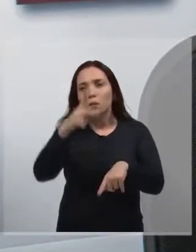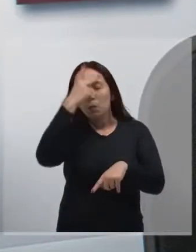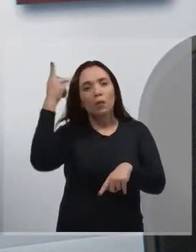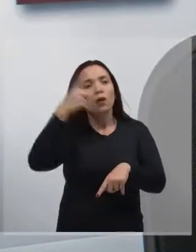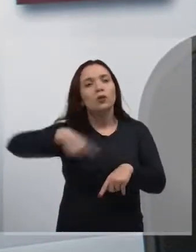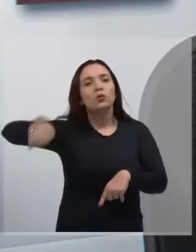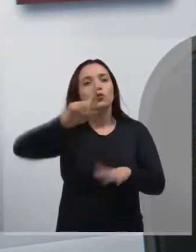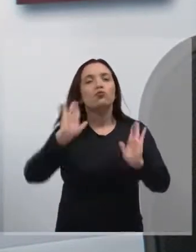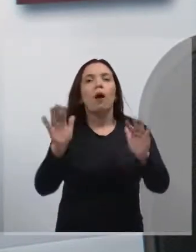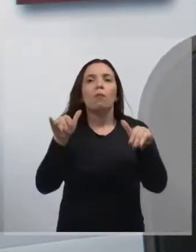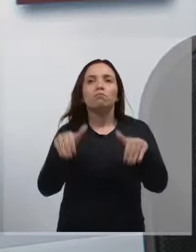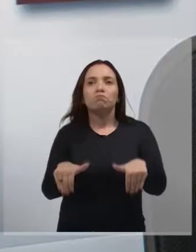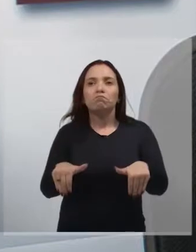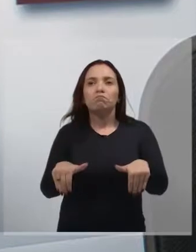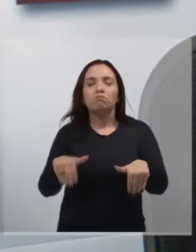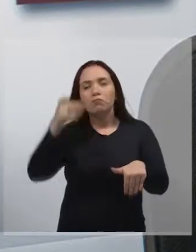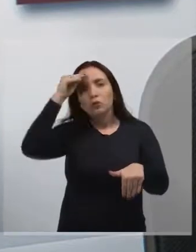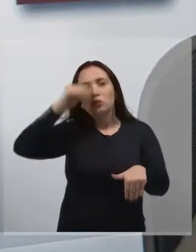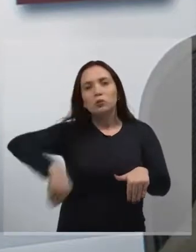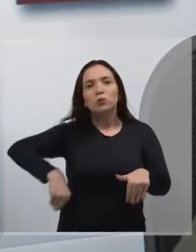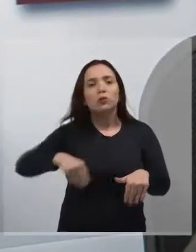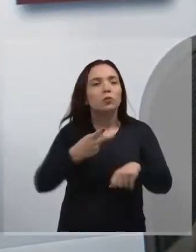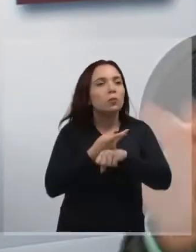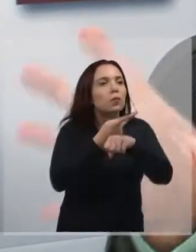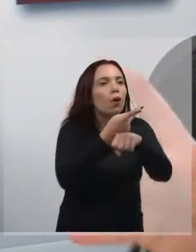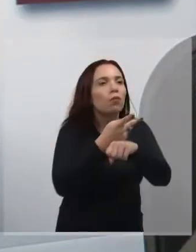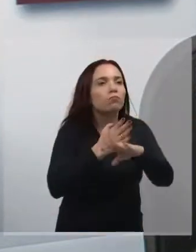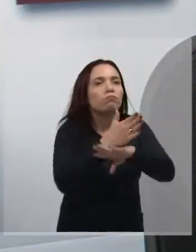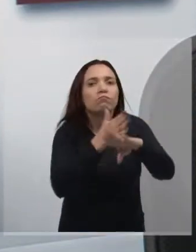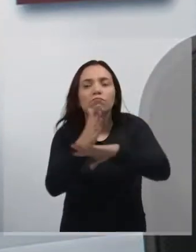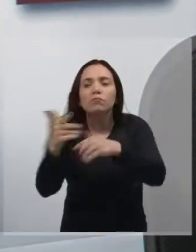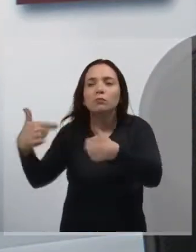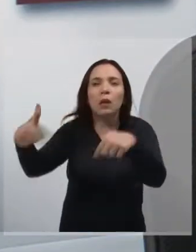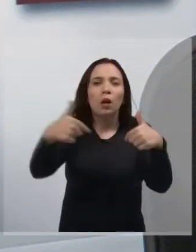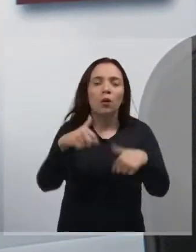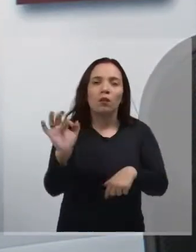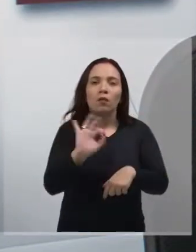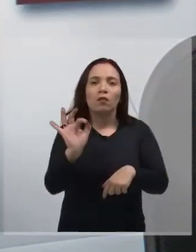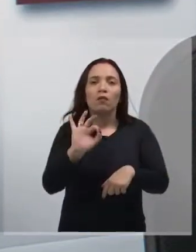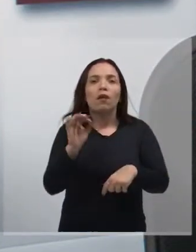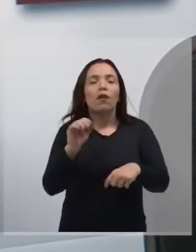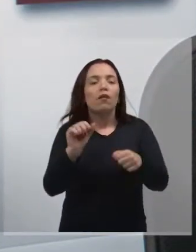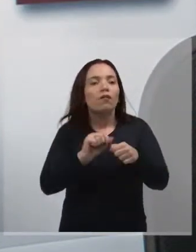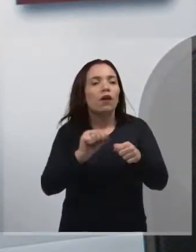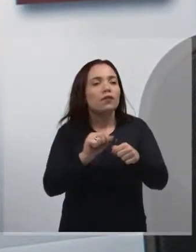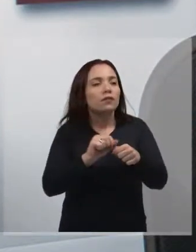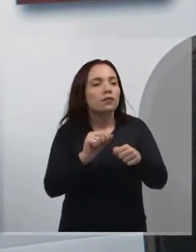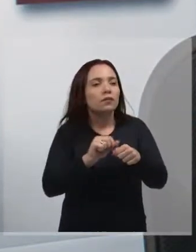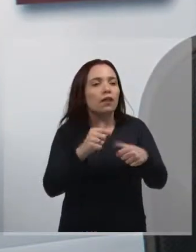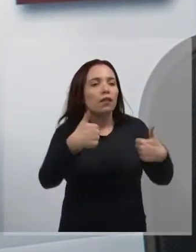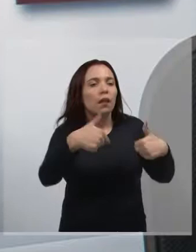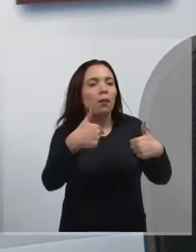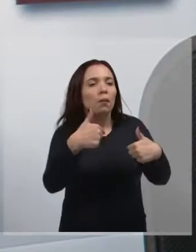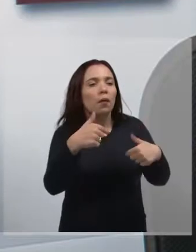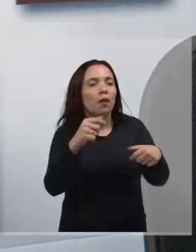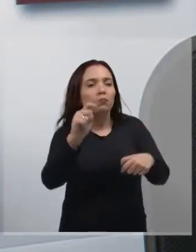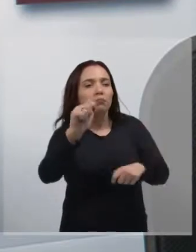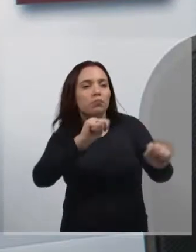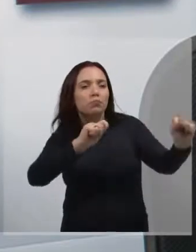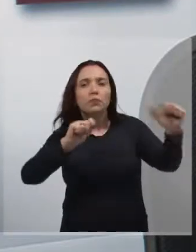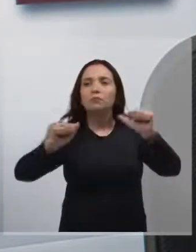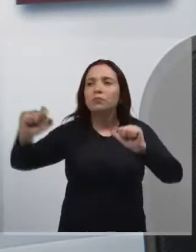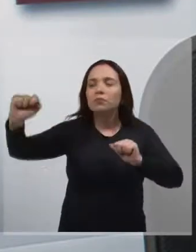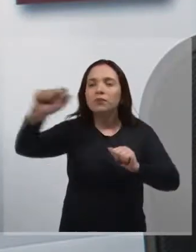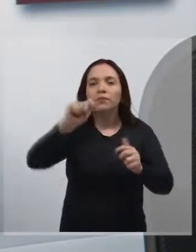emprego. Literalmente desistiu, vive de bico, vive num subemprego ou subtrabalho. Quer dizer, tem